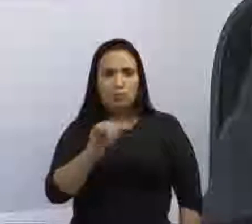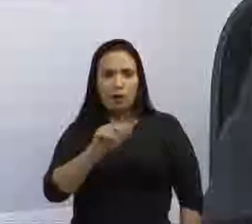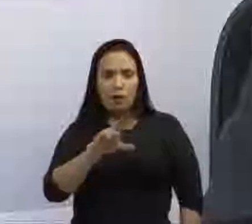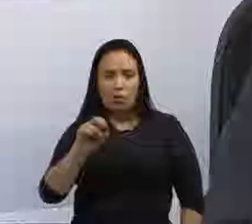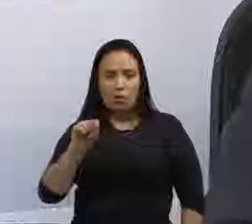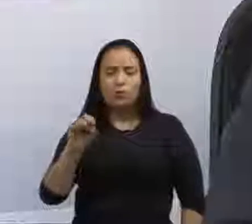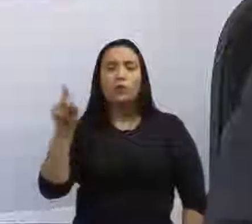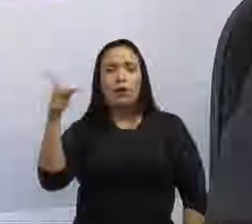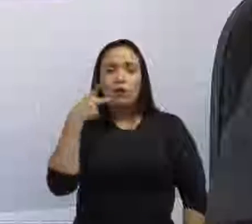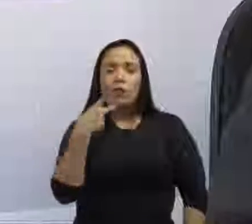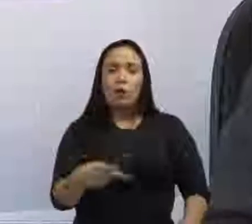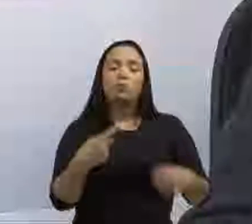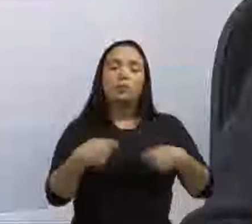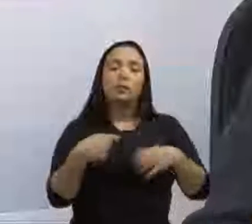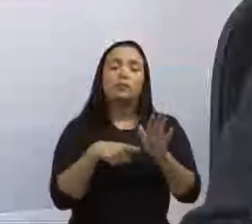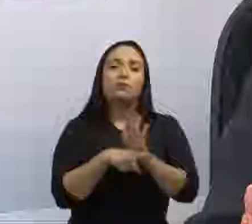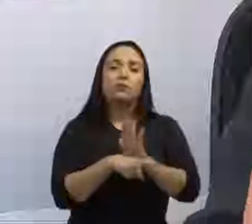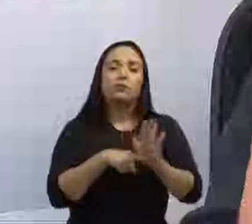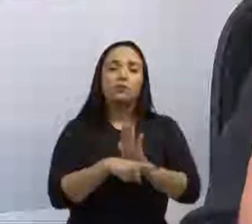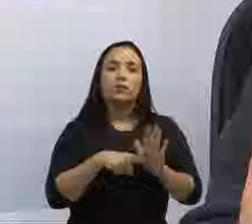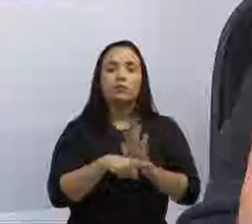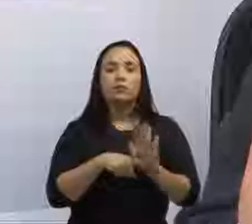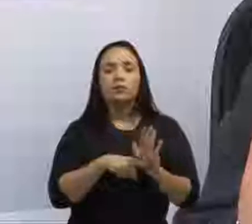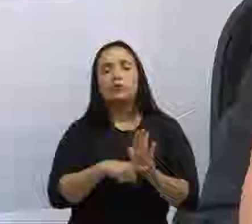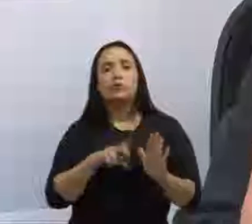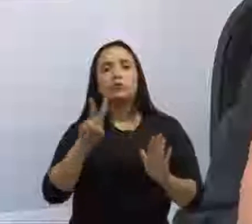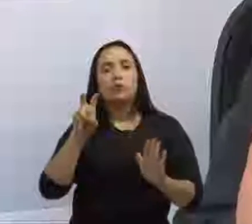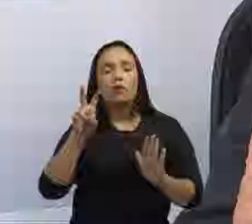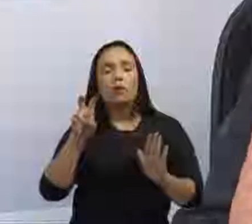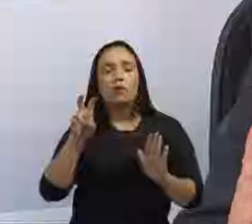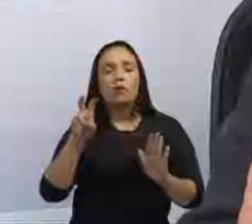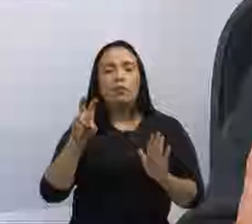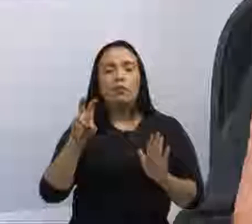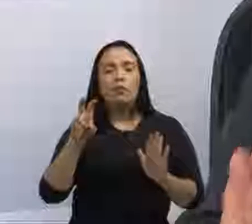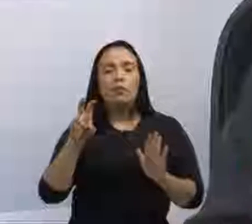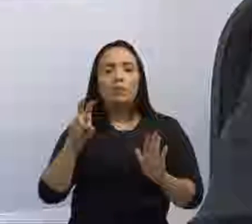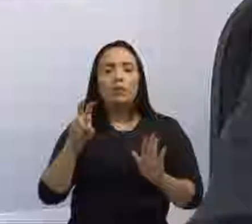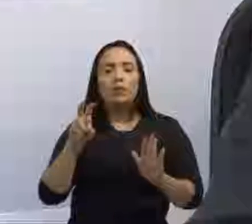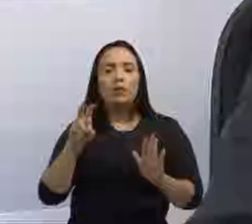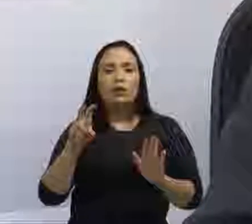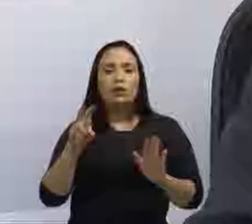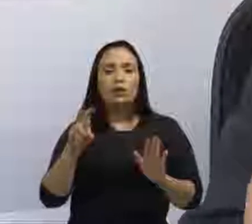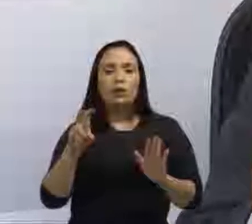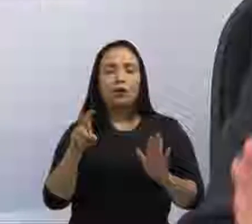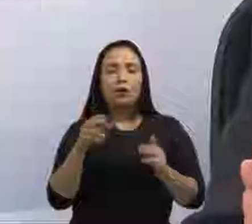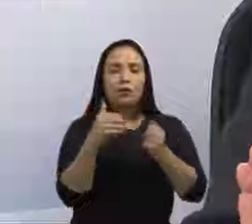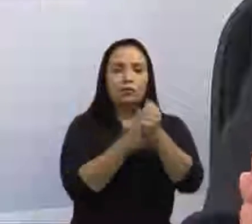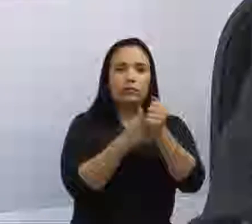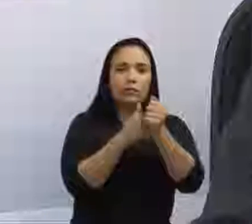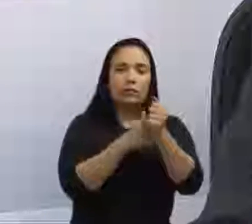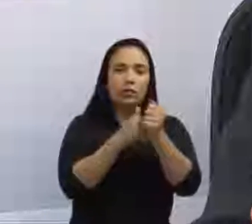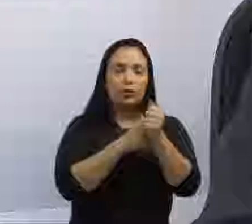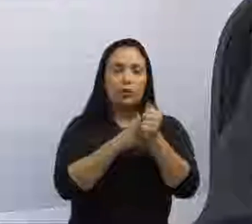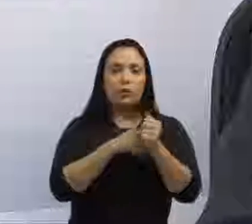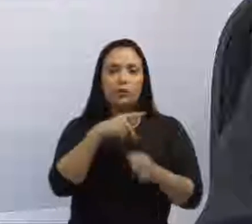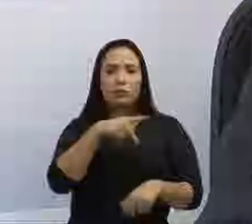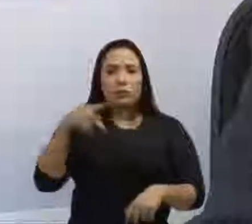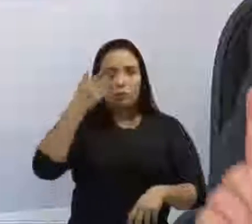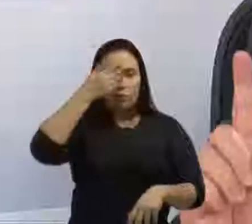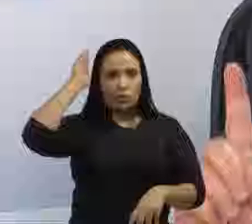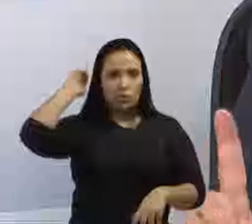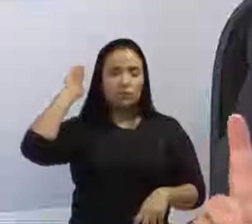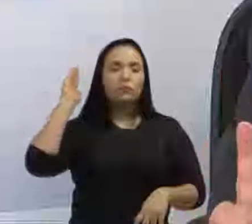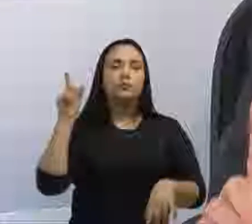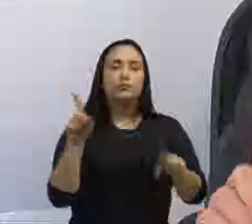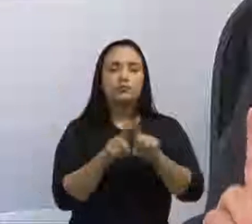a abertura de investigação para apurar o vazamento de sua decisão que determinou a quebra do sigilo fiscal do presidente Michel Temer e